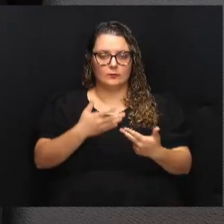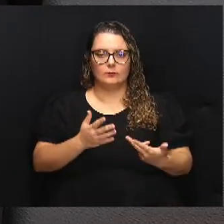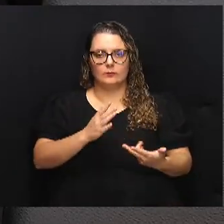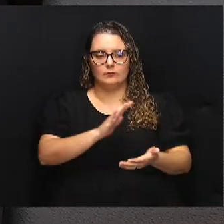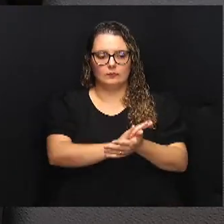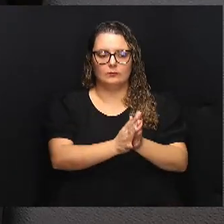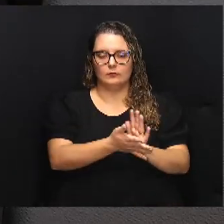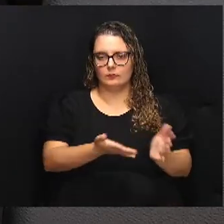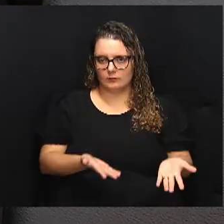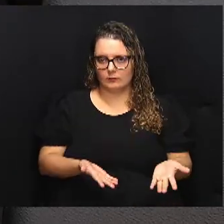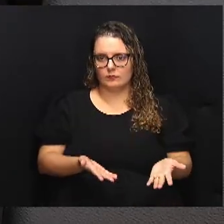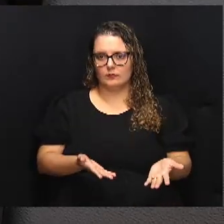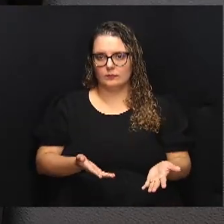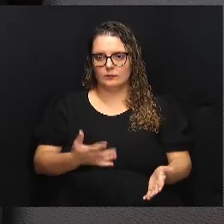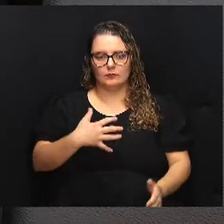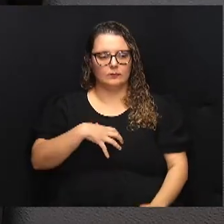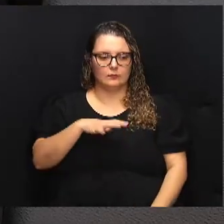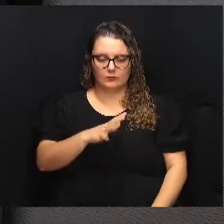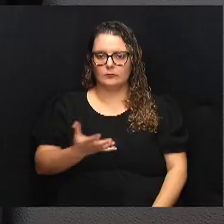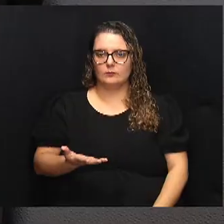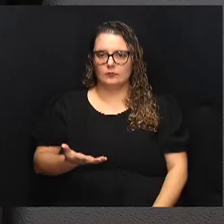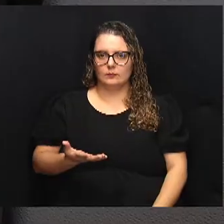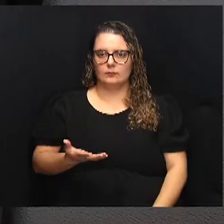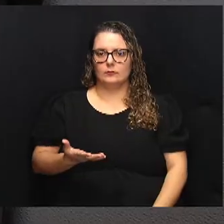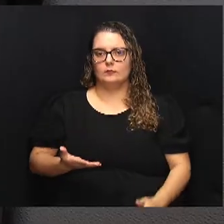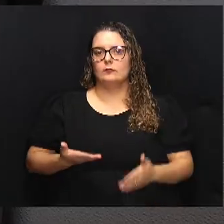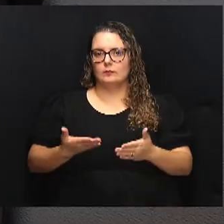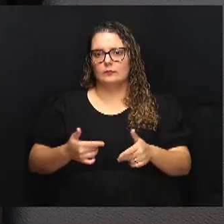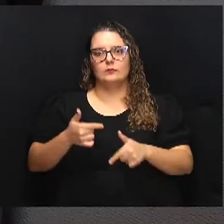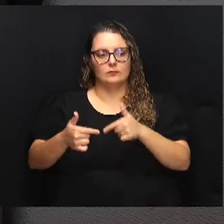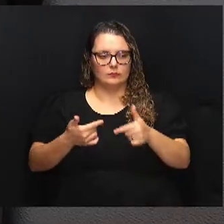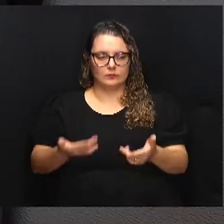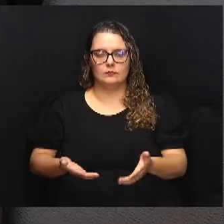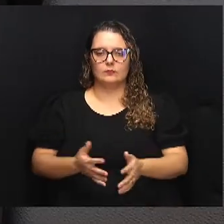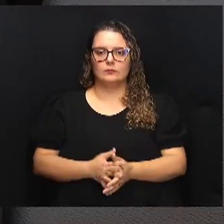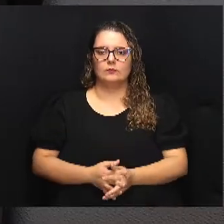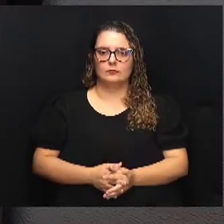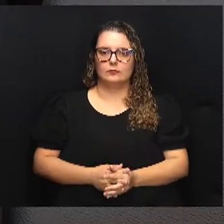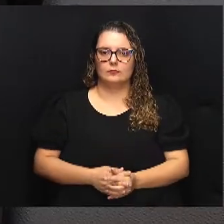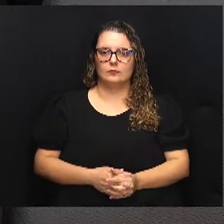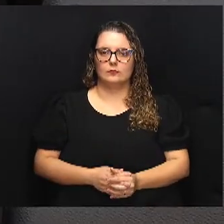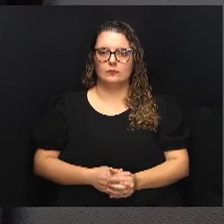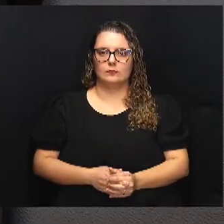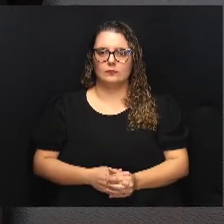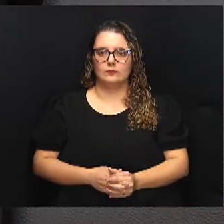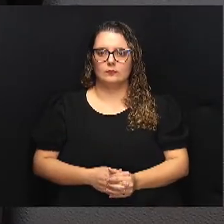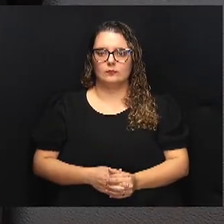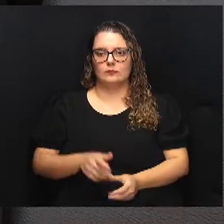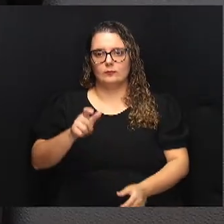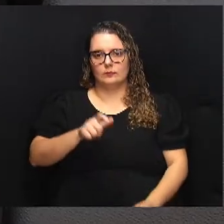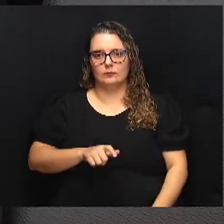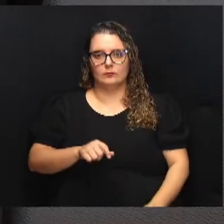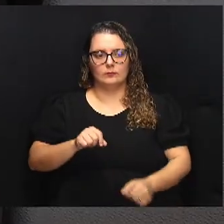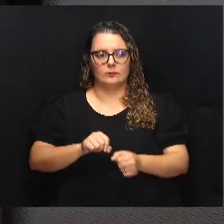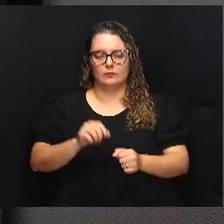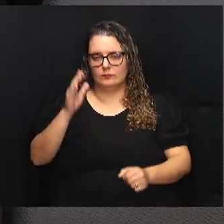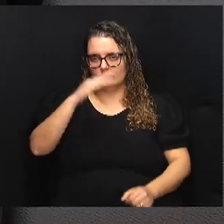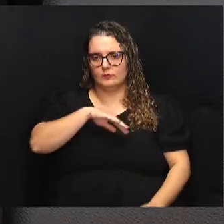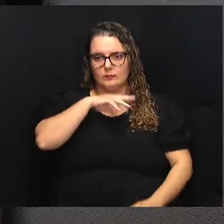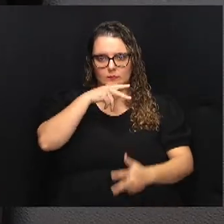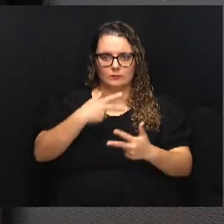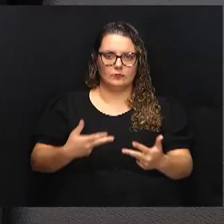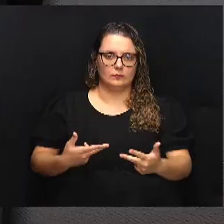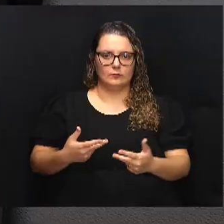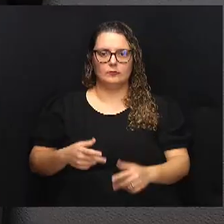Então, é isso, eles colocam esse trabalho. Então, se uma pessoa faz mal para um animal, né,